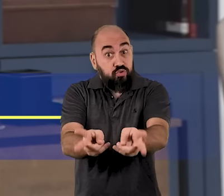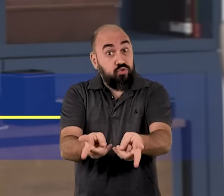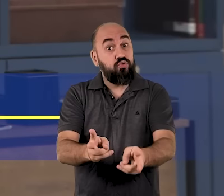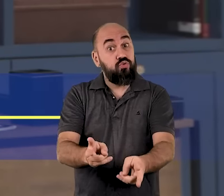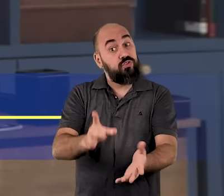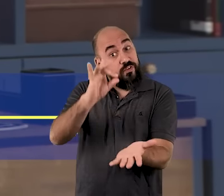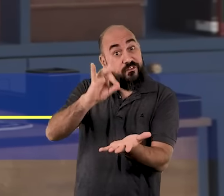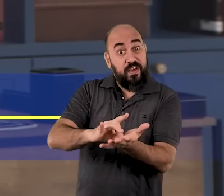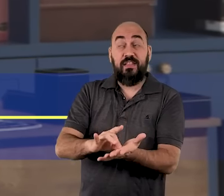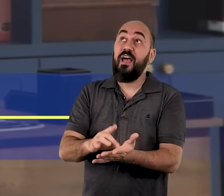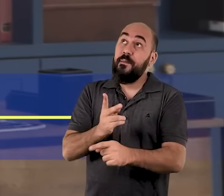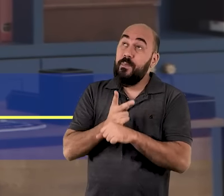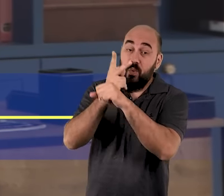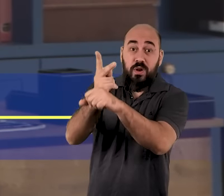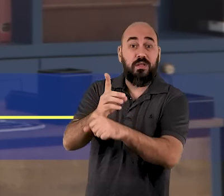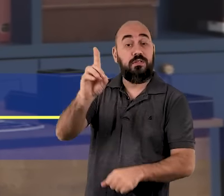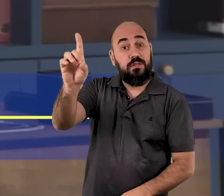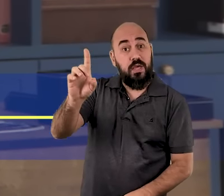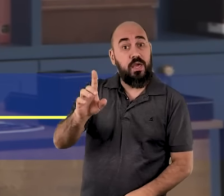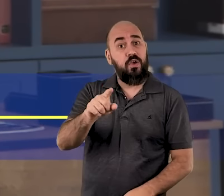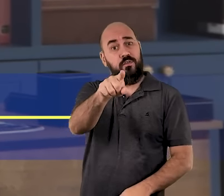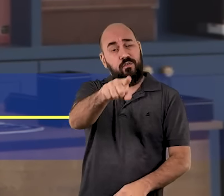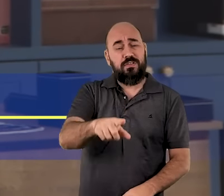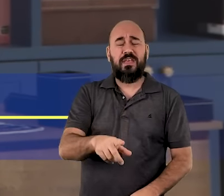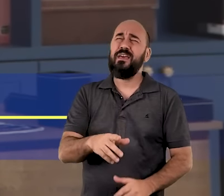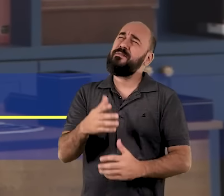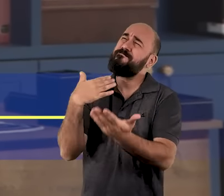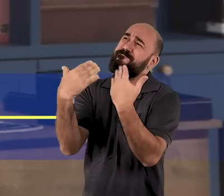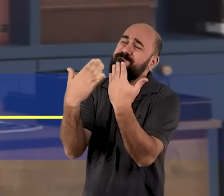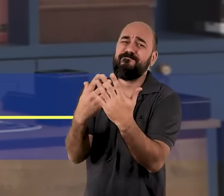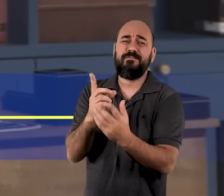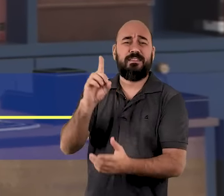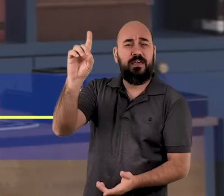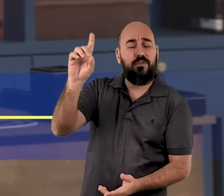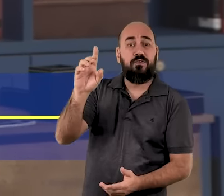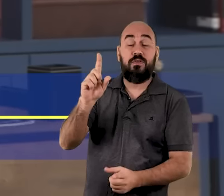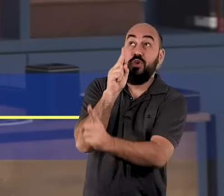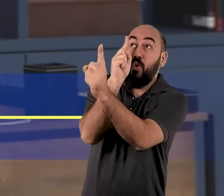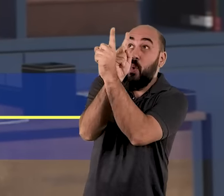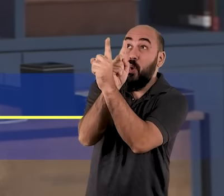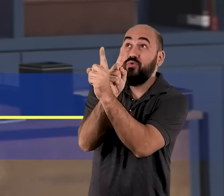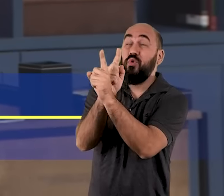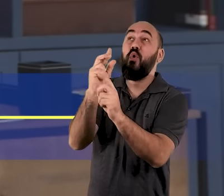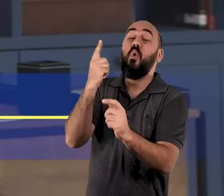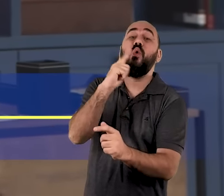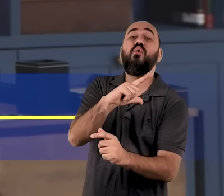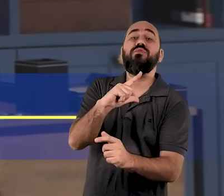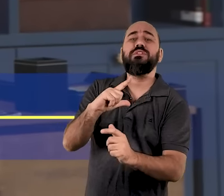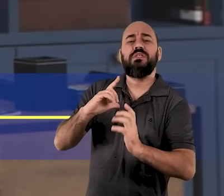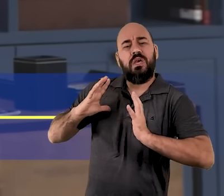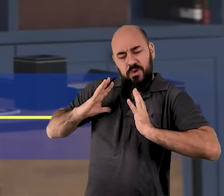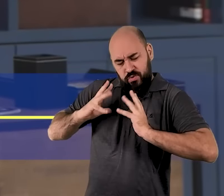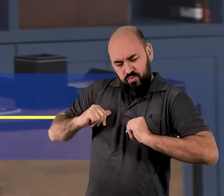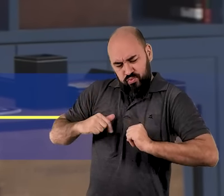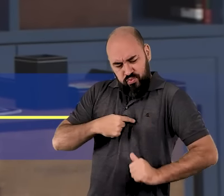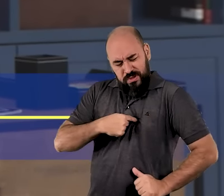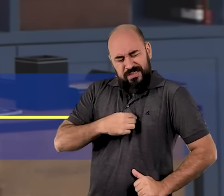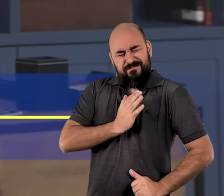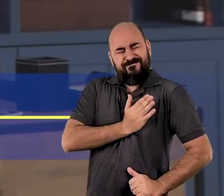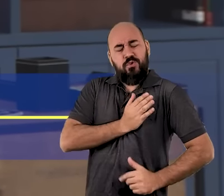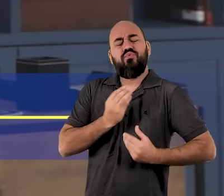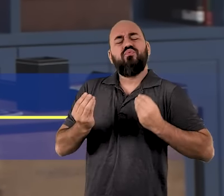Nesse encontro com o Senhor, que você se resolva consigo mesmo. Que nesse encontro, nessa conexão com o seu